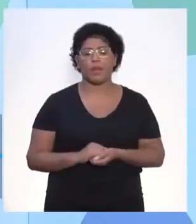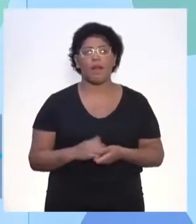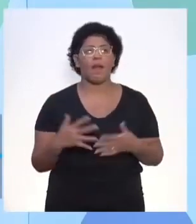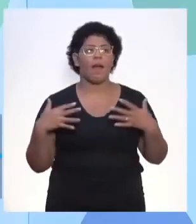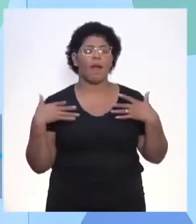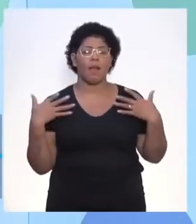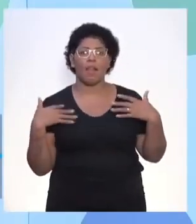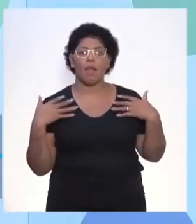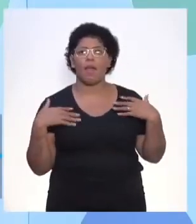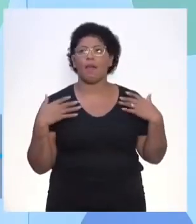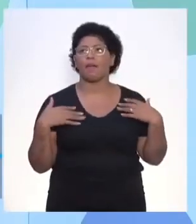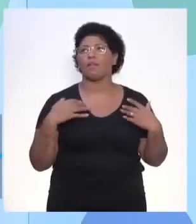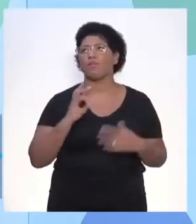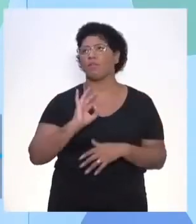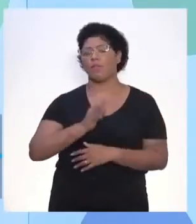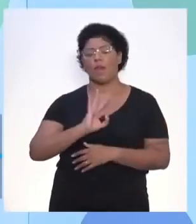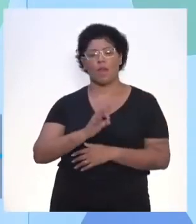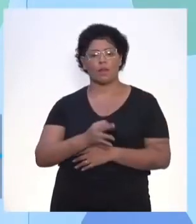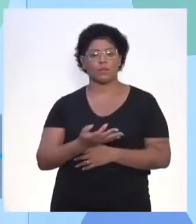alegre, leal,